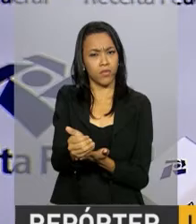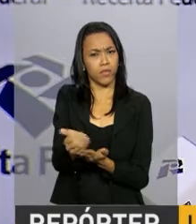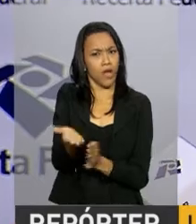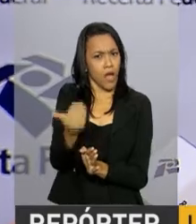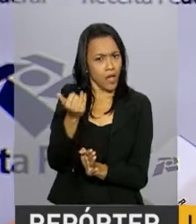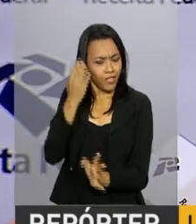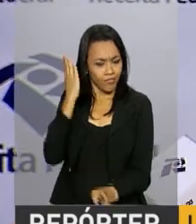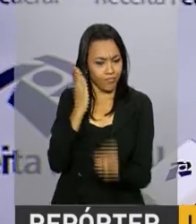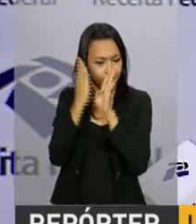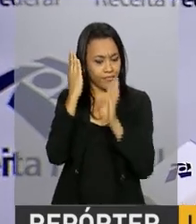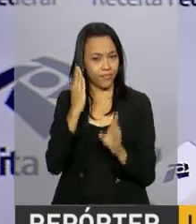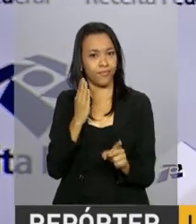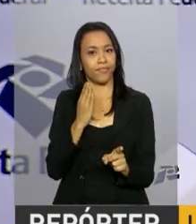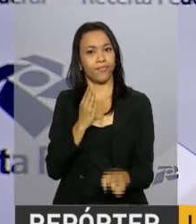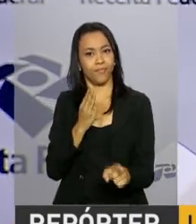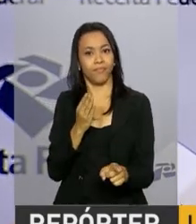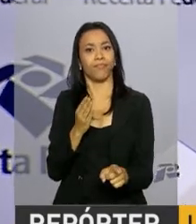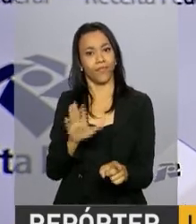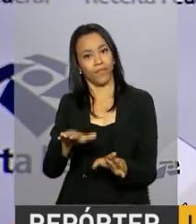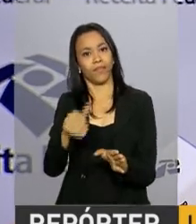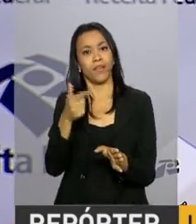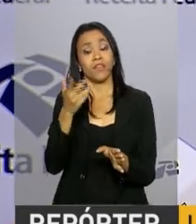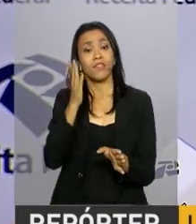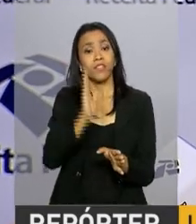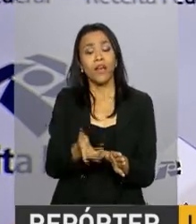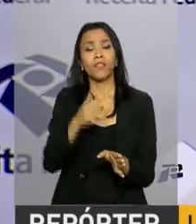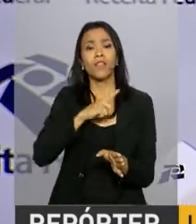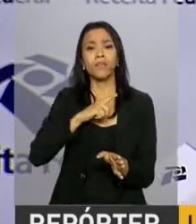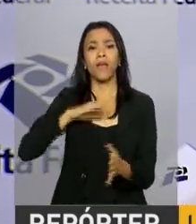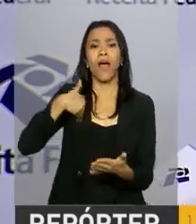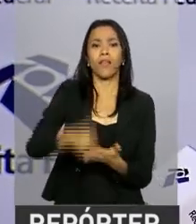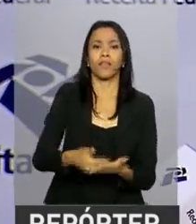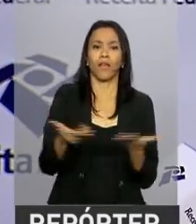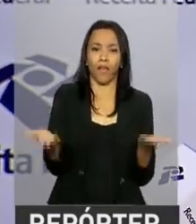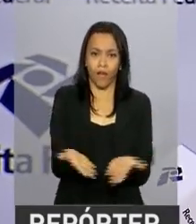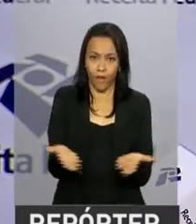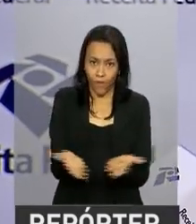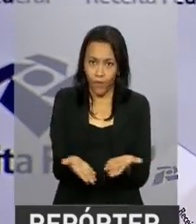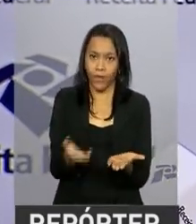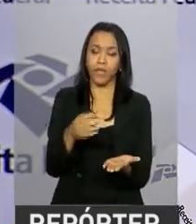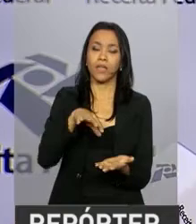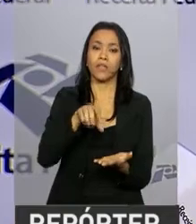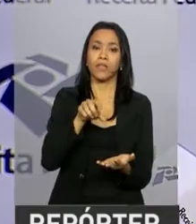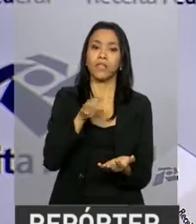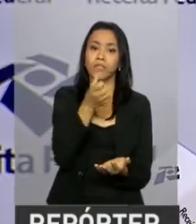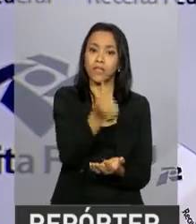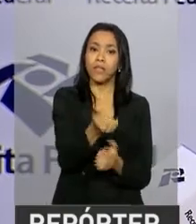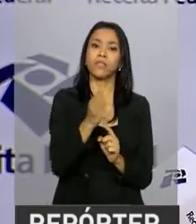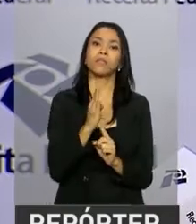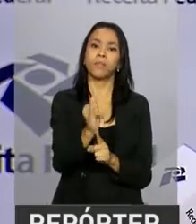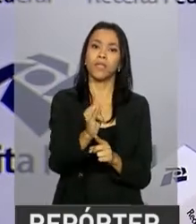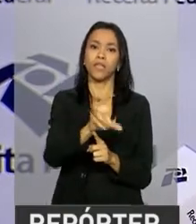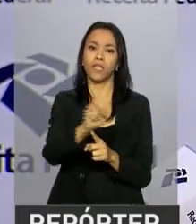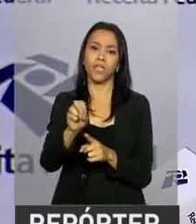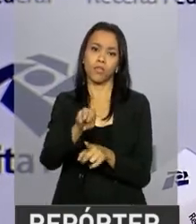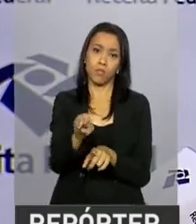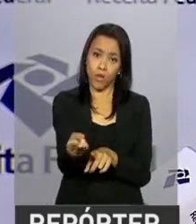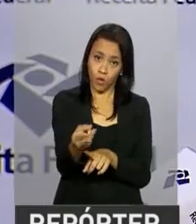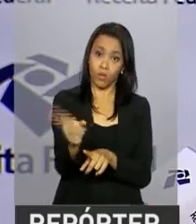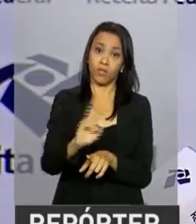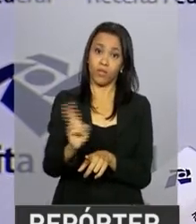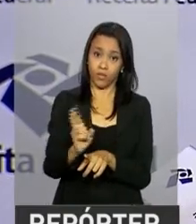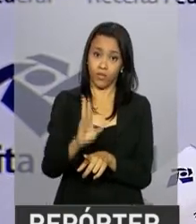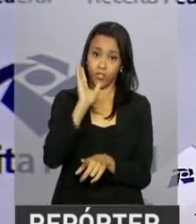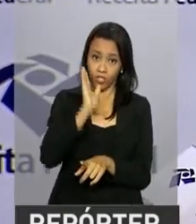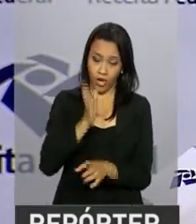da deflagração dela externamente. Nós temos até agora constituído na Lava Jato 6 bilhões e 500 milhões de reais já